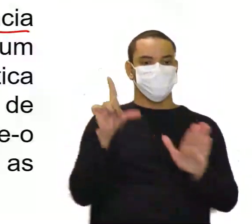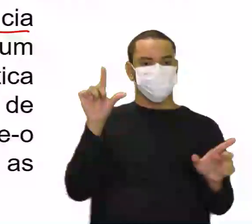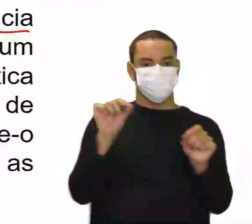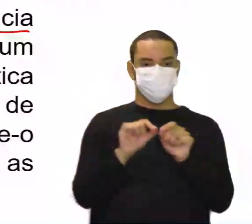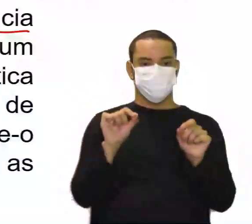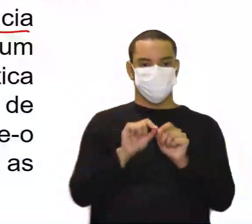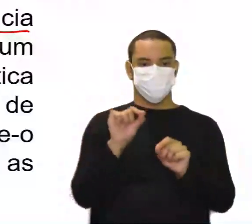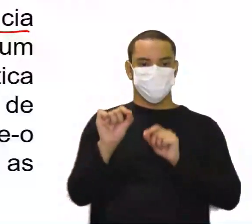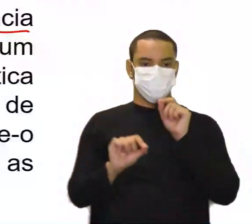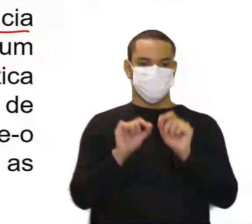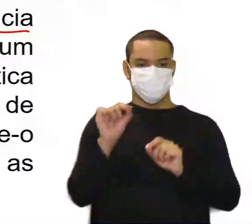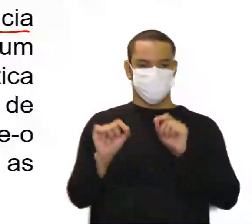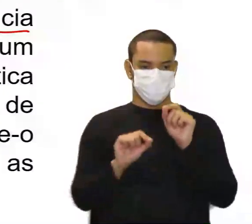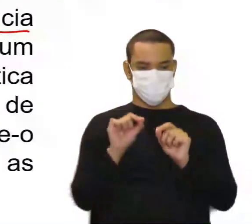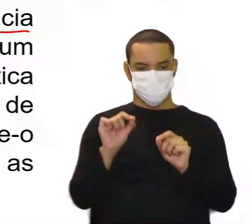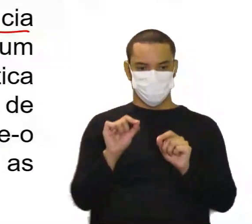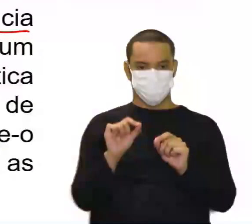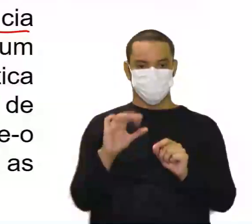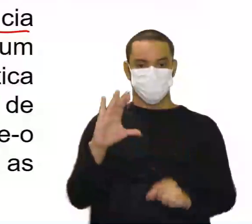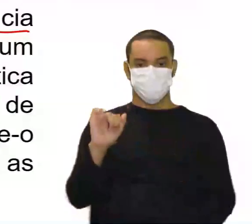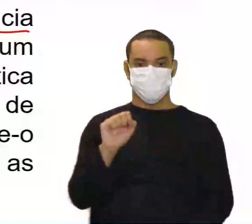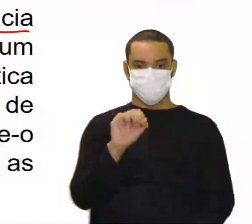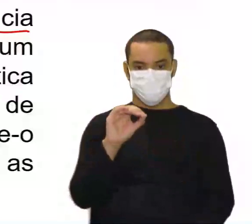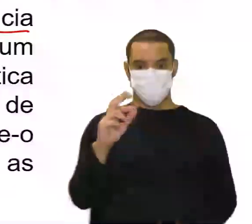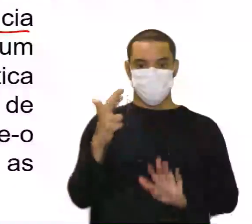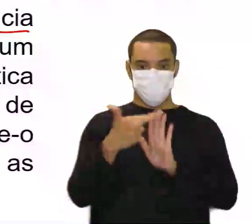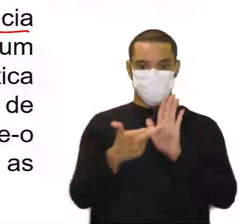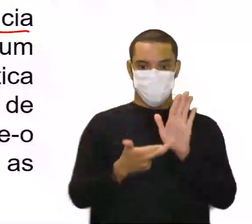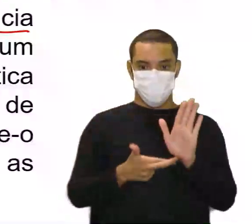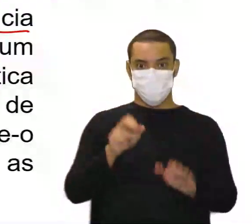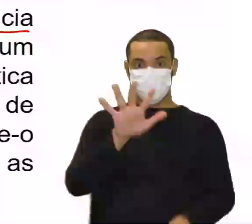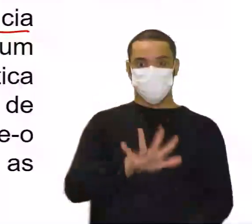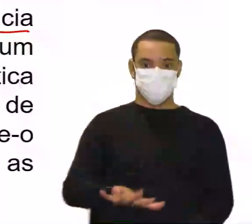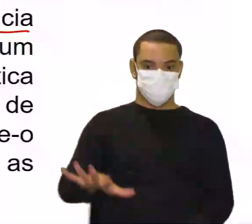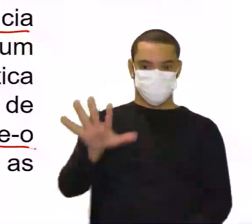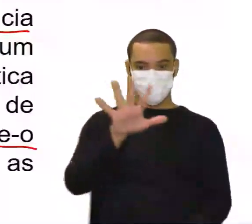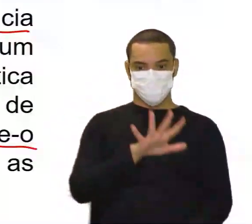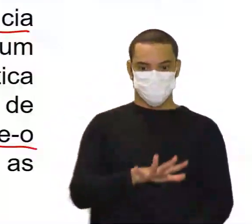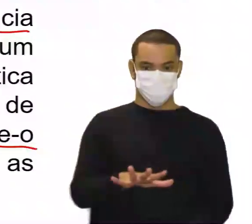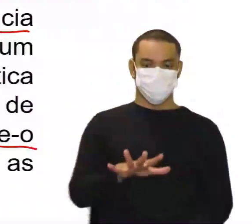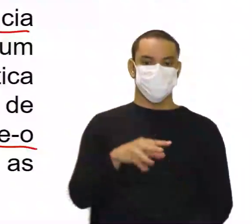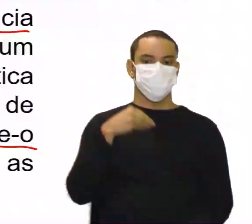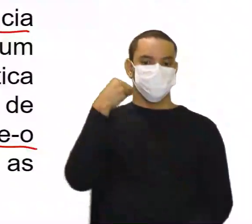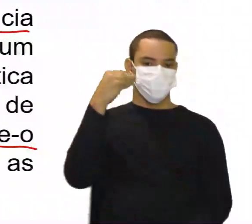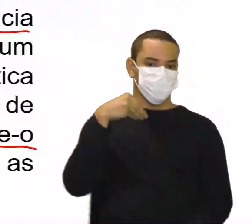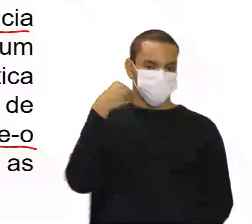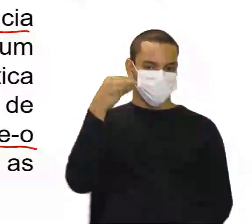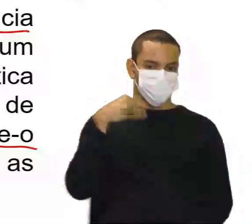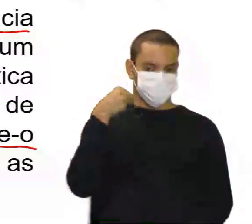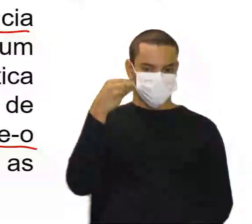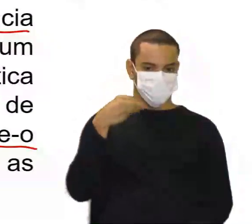fazer de um caso uma regra geral,